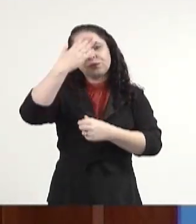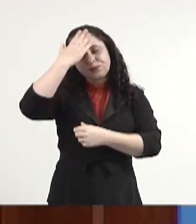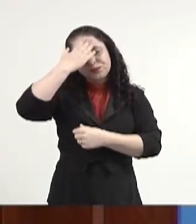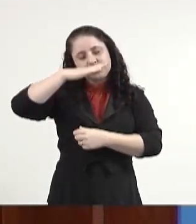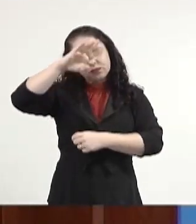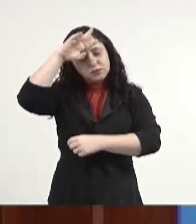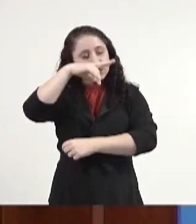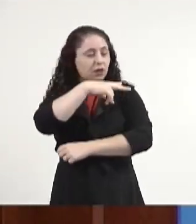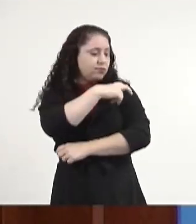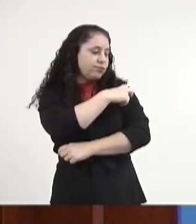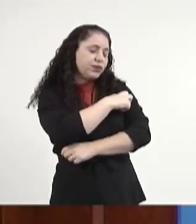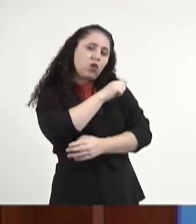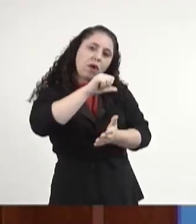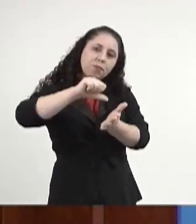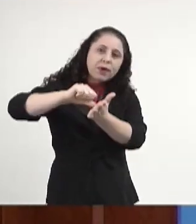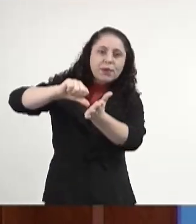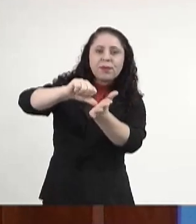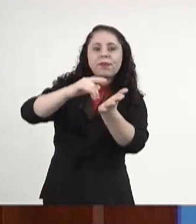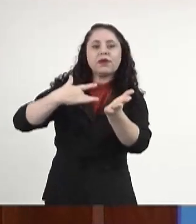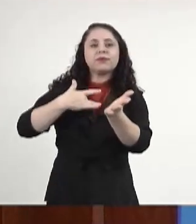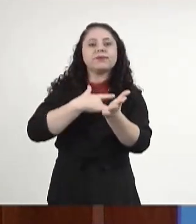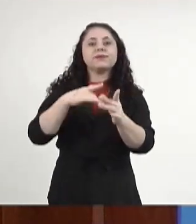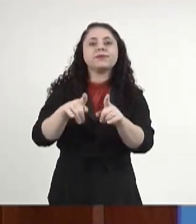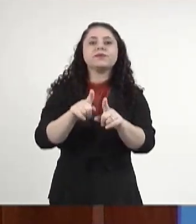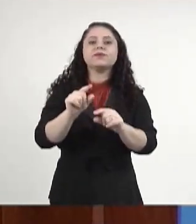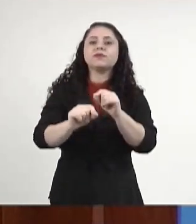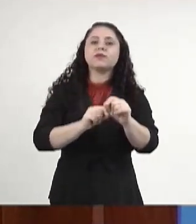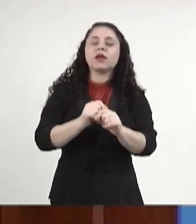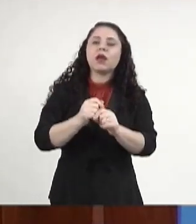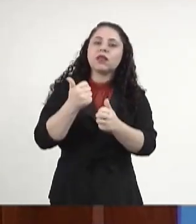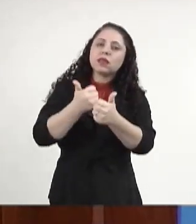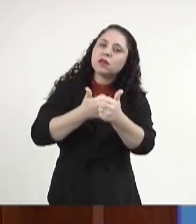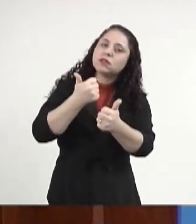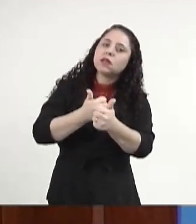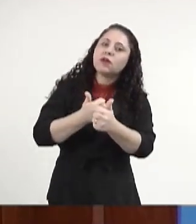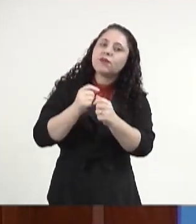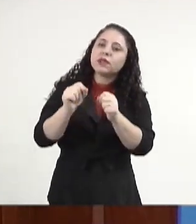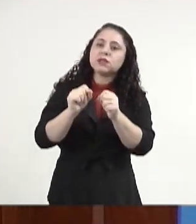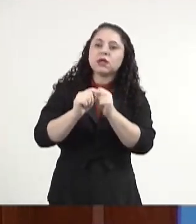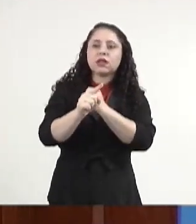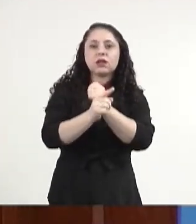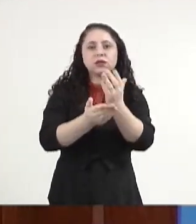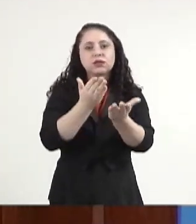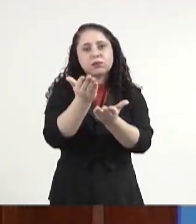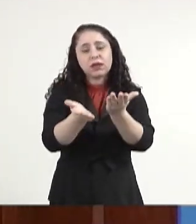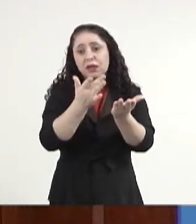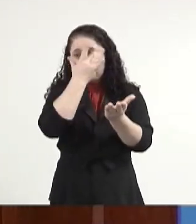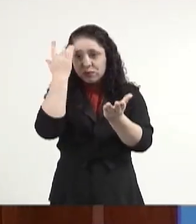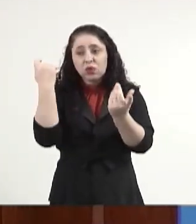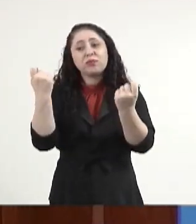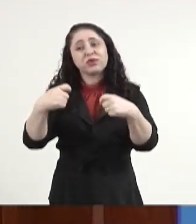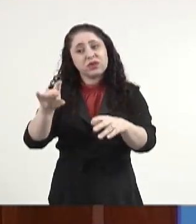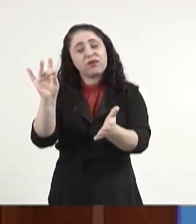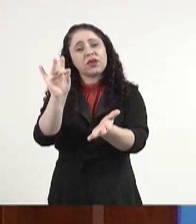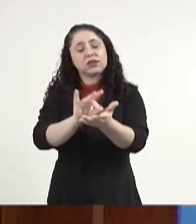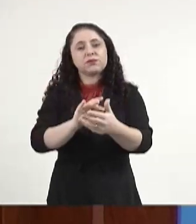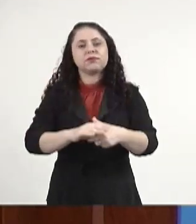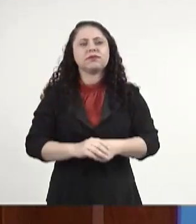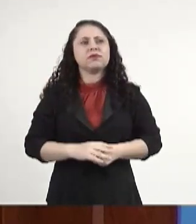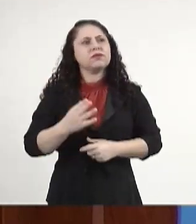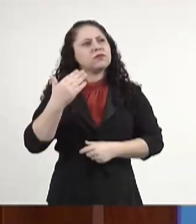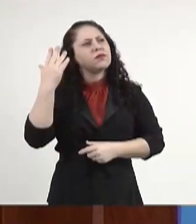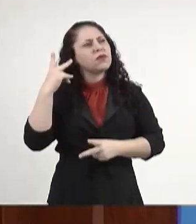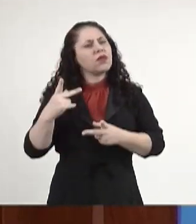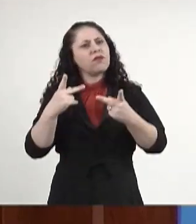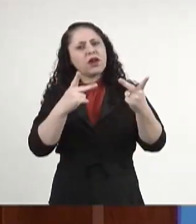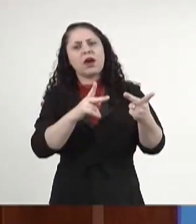de saúde, nas nossas unidades de saúde, para prestar esse serviço a essas pessoas que mais precisam. Esses dias